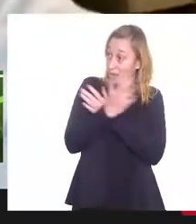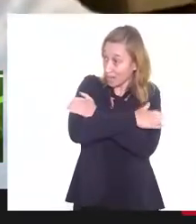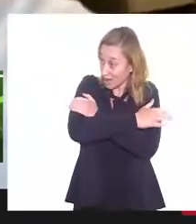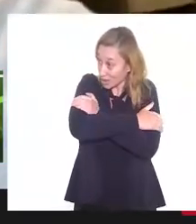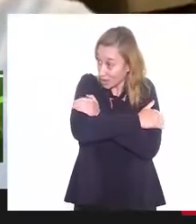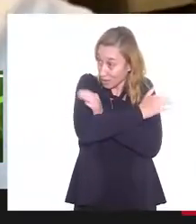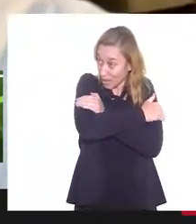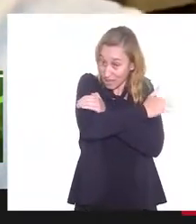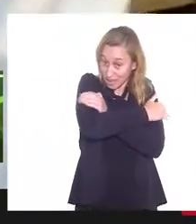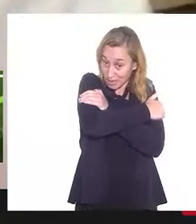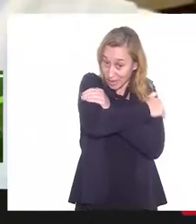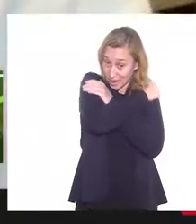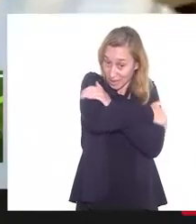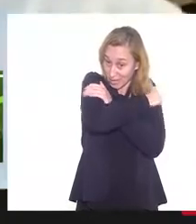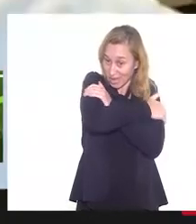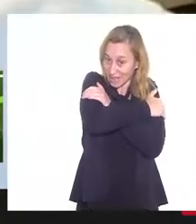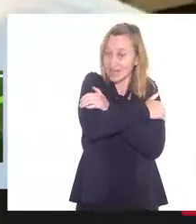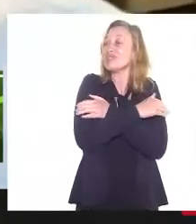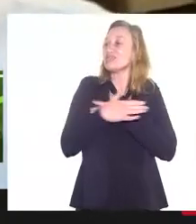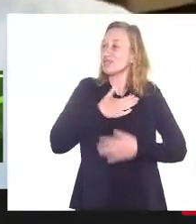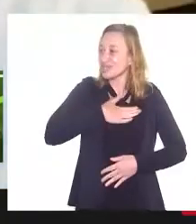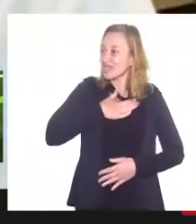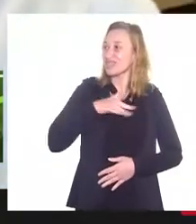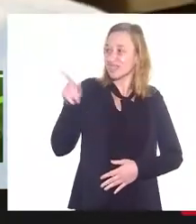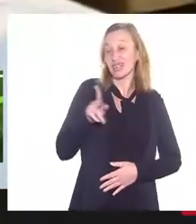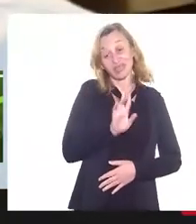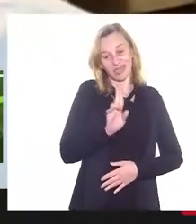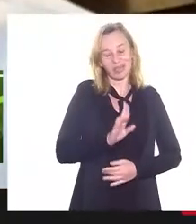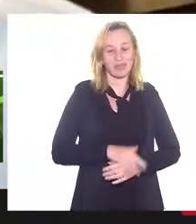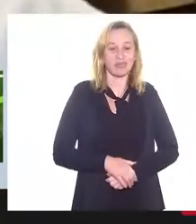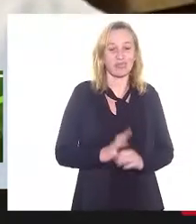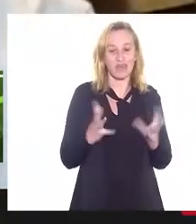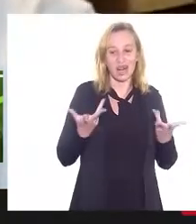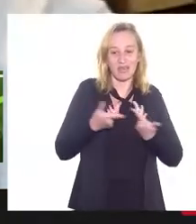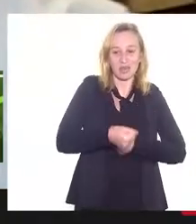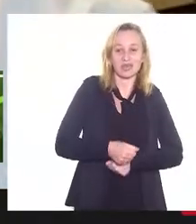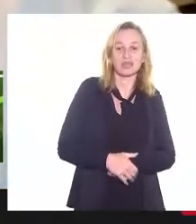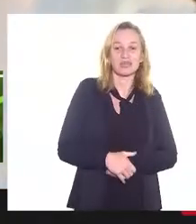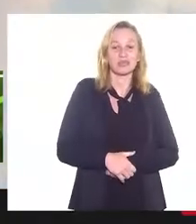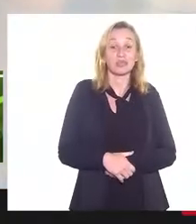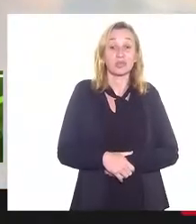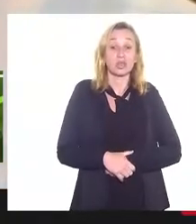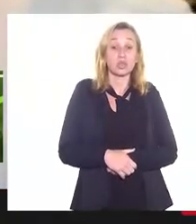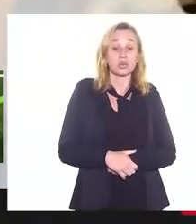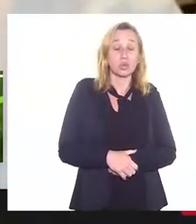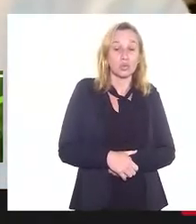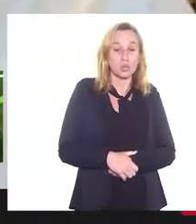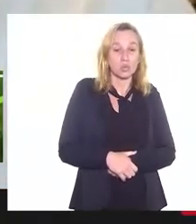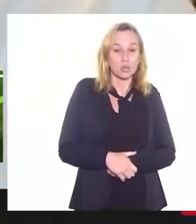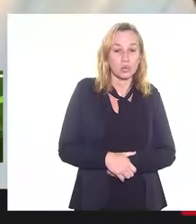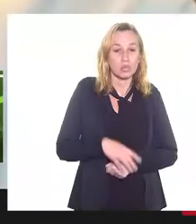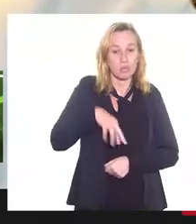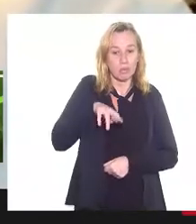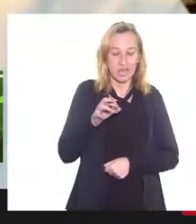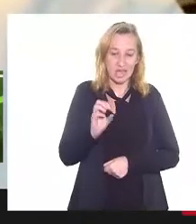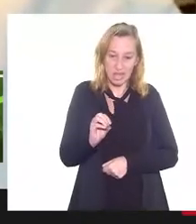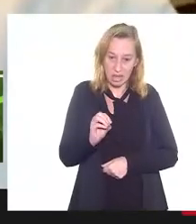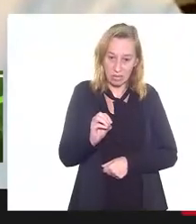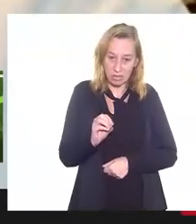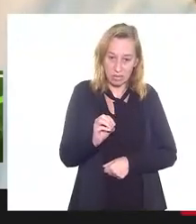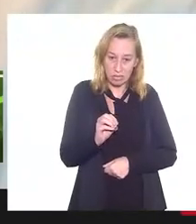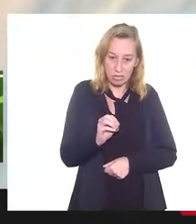braço. Eu adorei isso daí, uma sacada maravilhosa. O Marcelo, né,